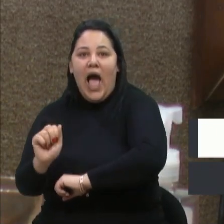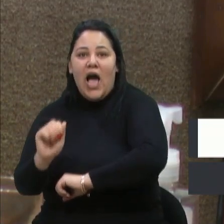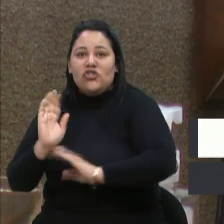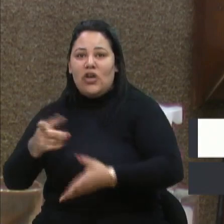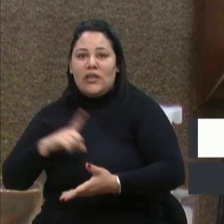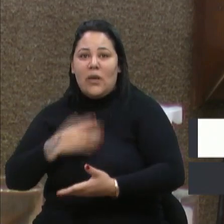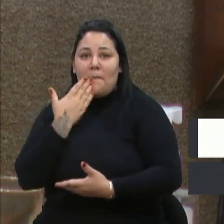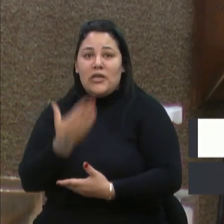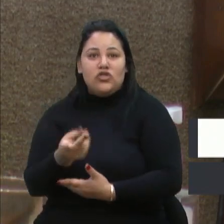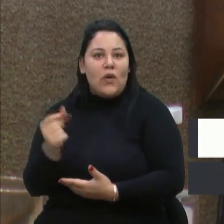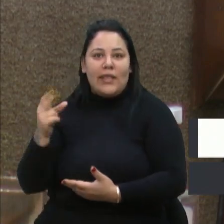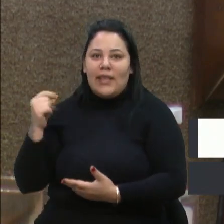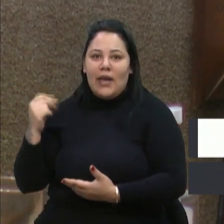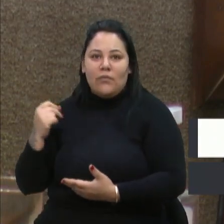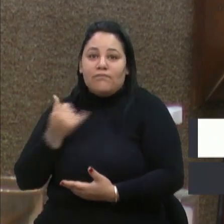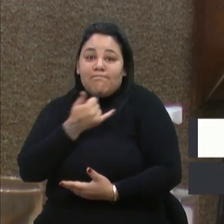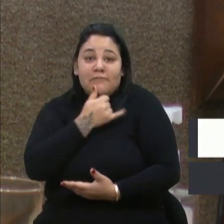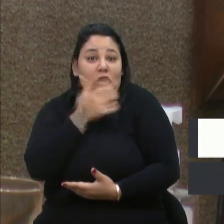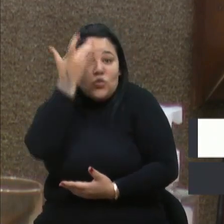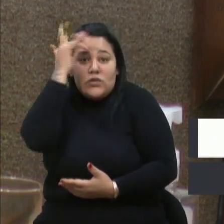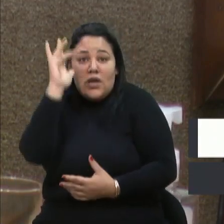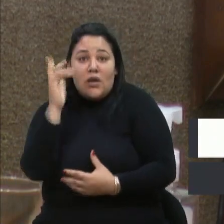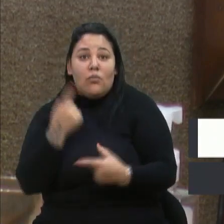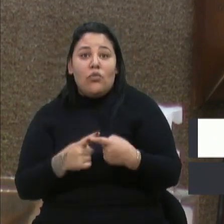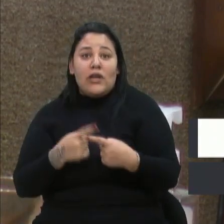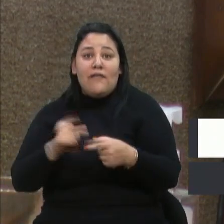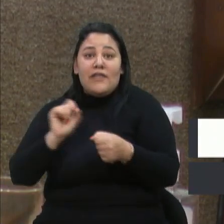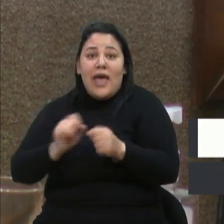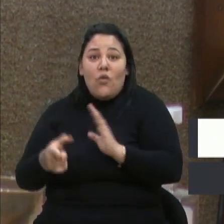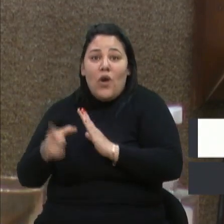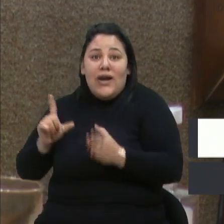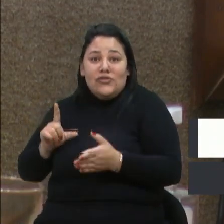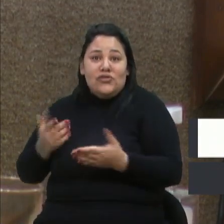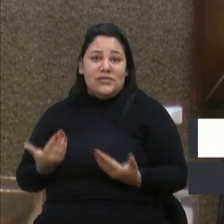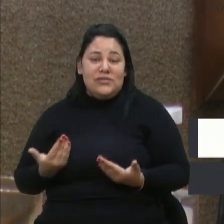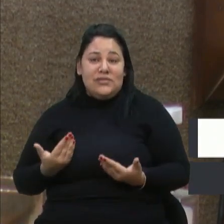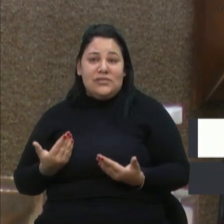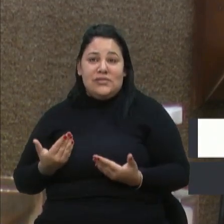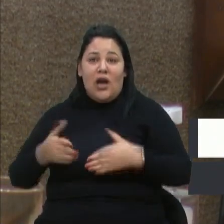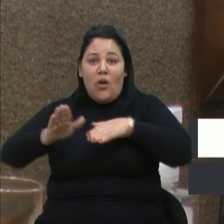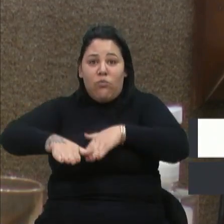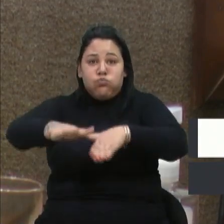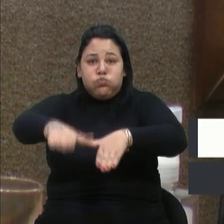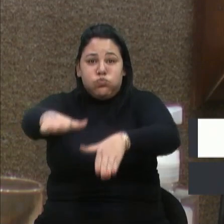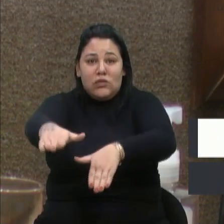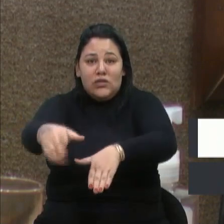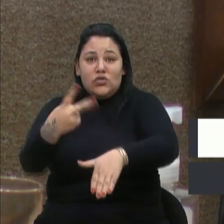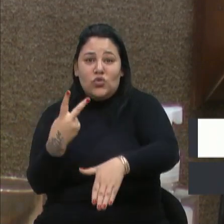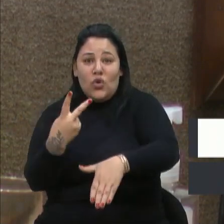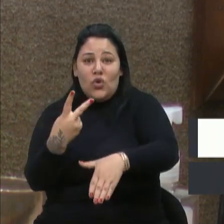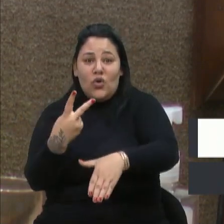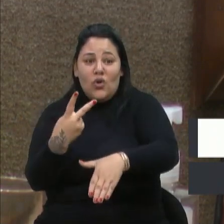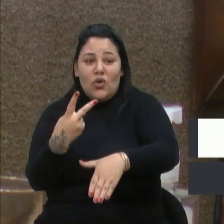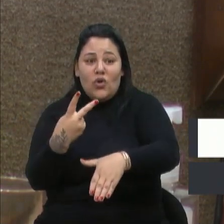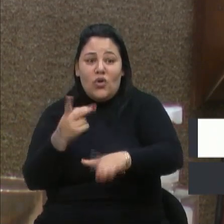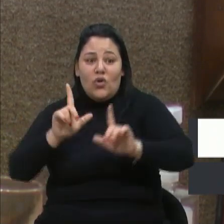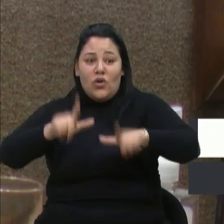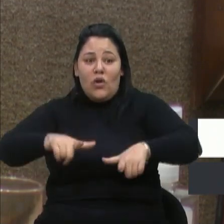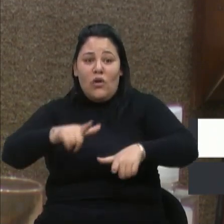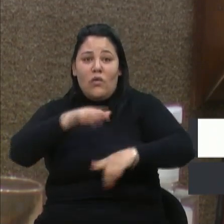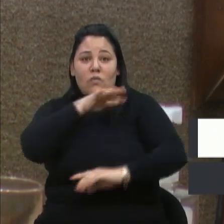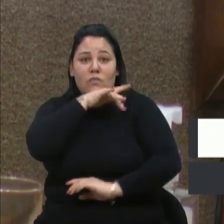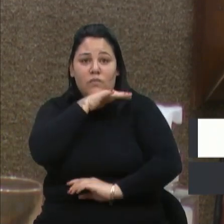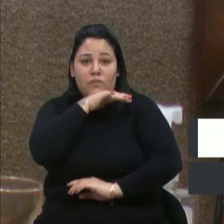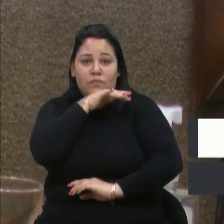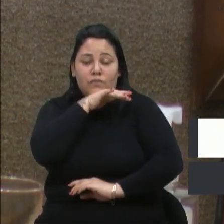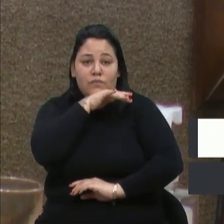não sei por que se instalou uma quadra antes. Então, hoje o trânsito para aqui e para lá. Né? Infelizmente, não